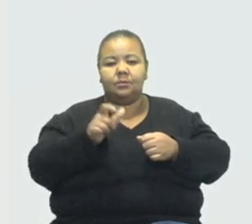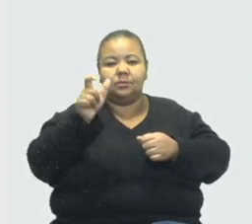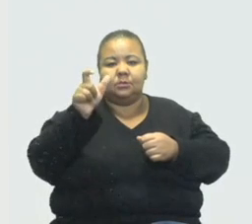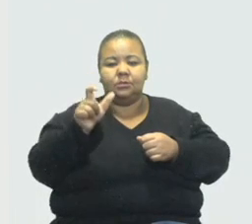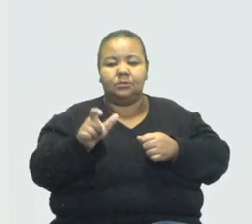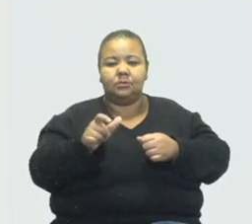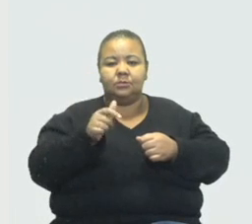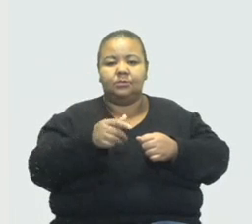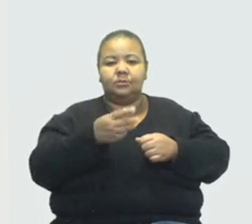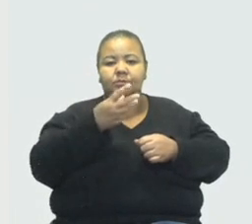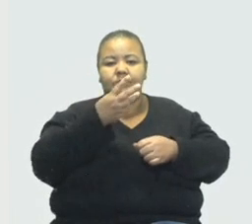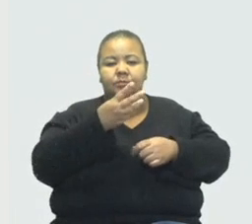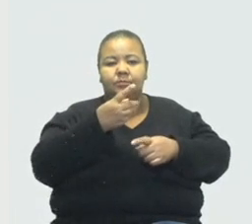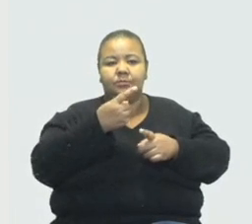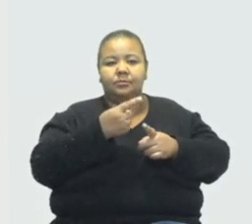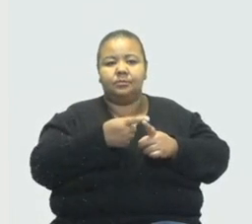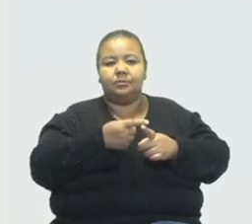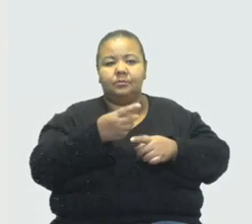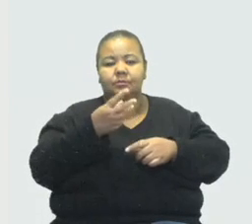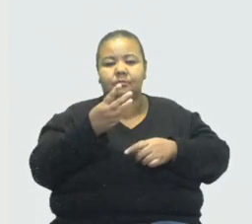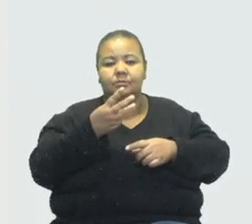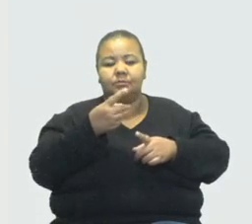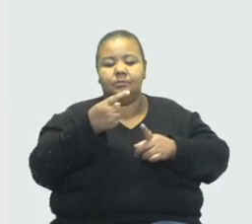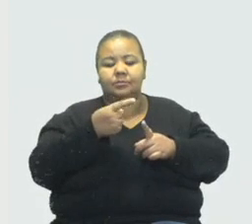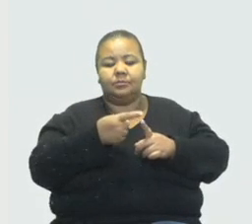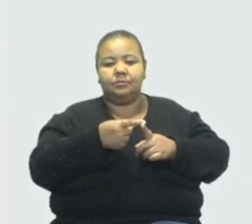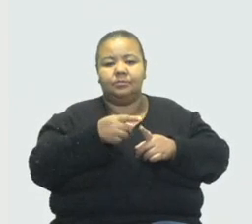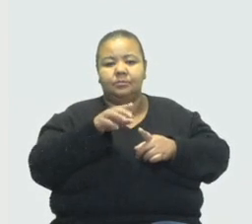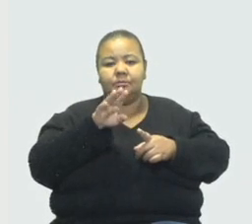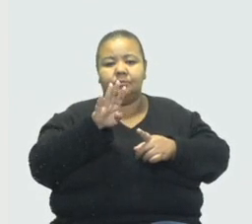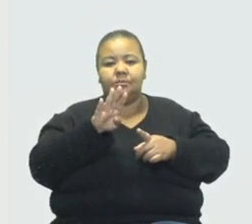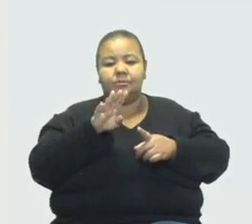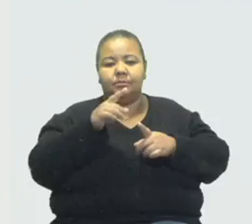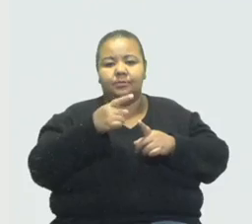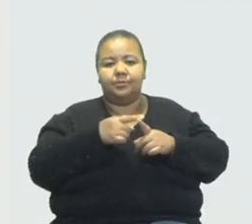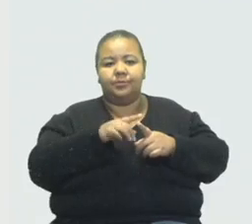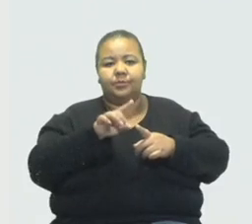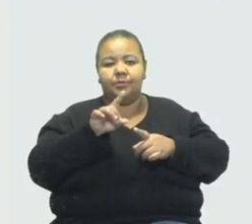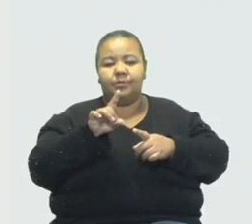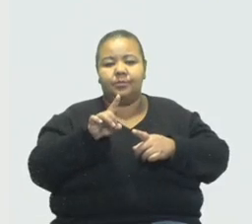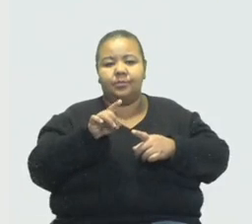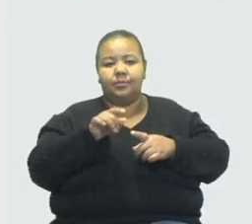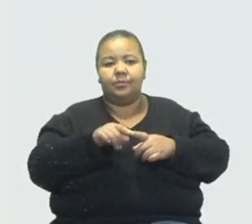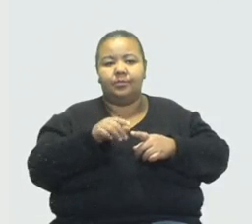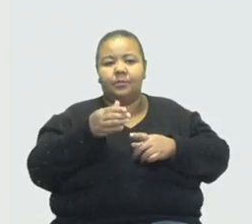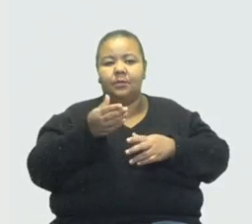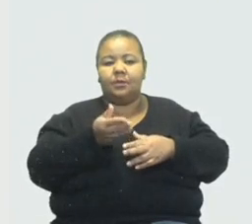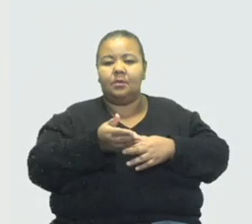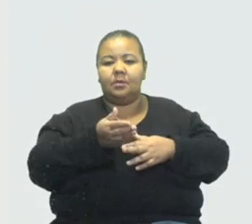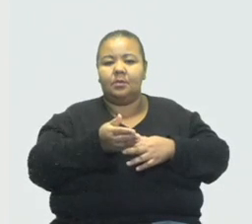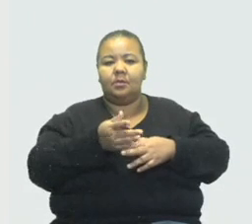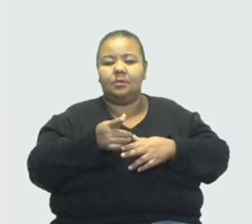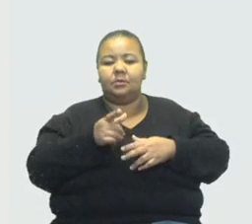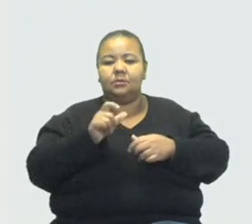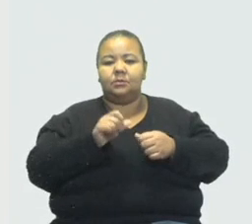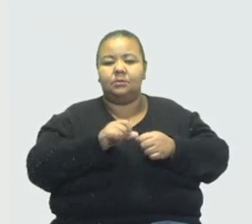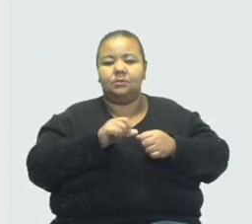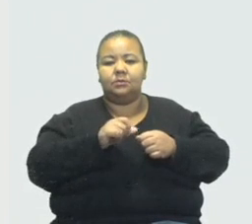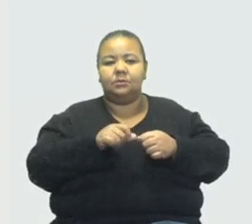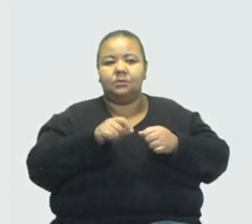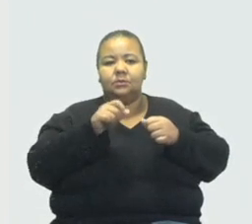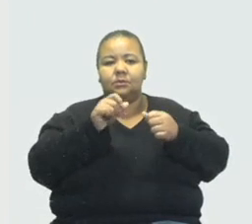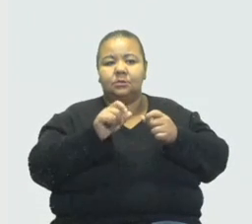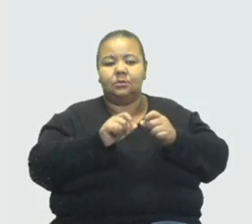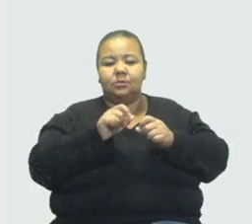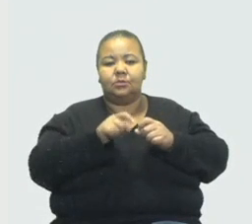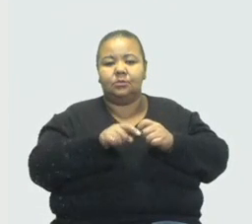coluna. 3 vezes 3 mais 4 vezes 1. A partir disso, agora a gente vai realizar